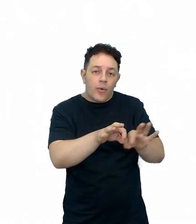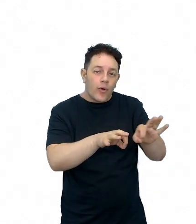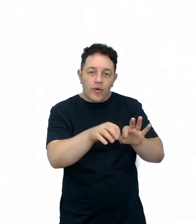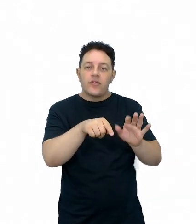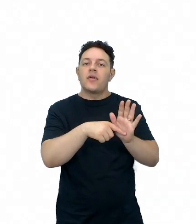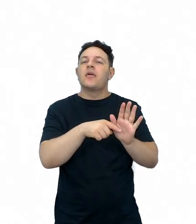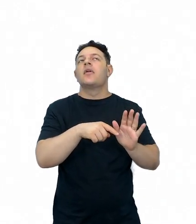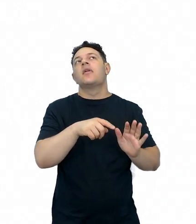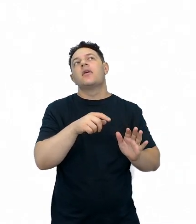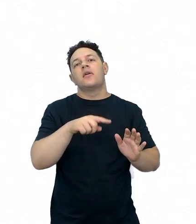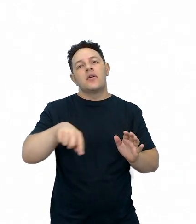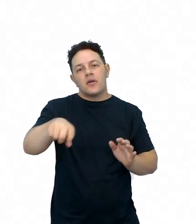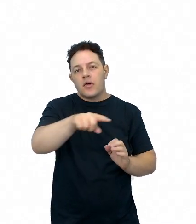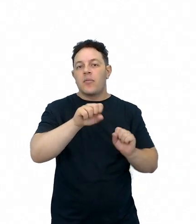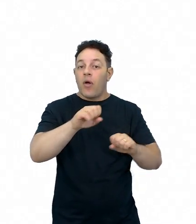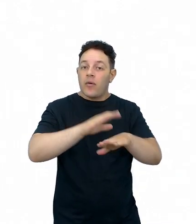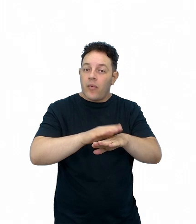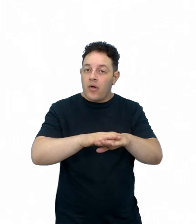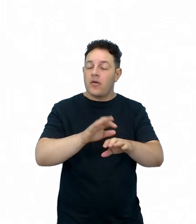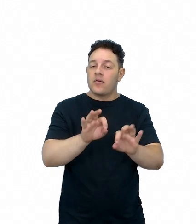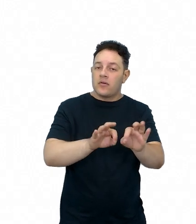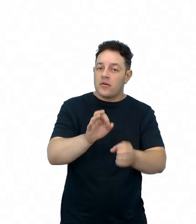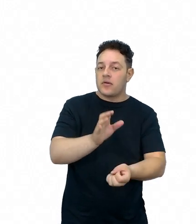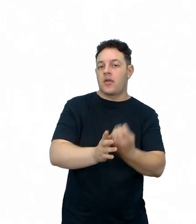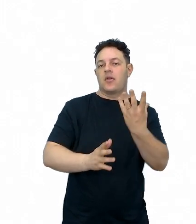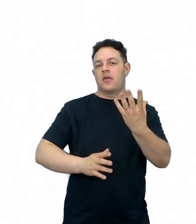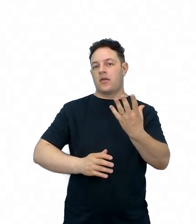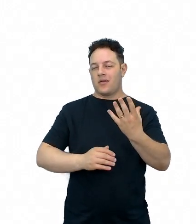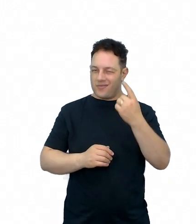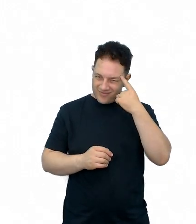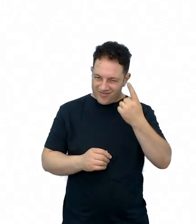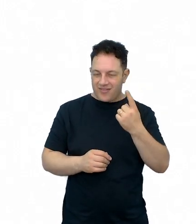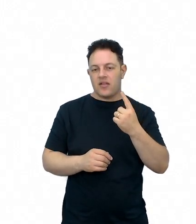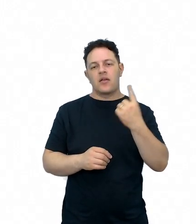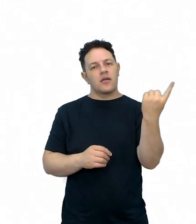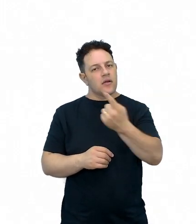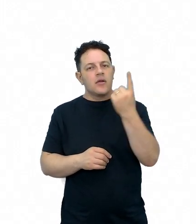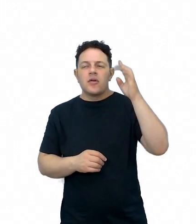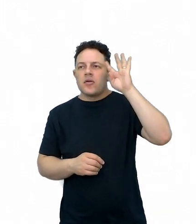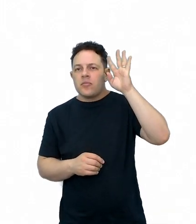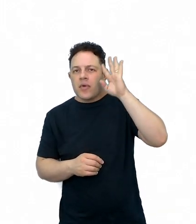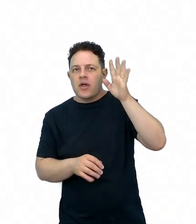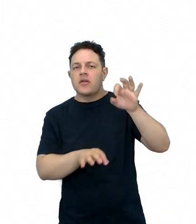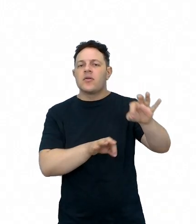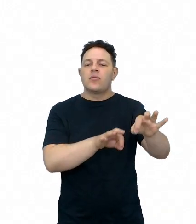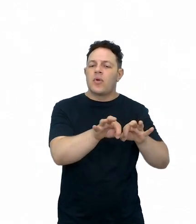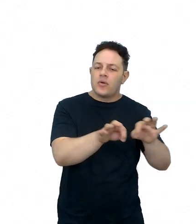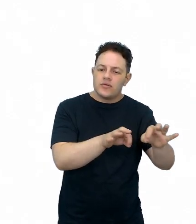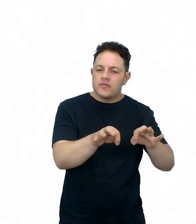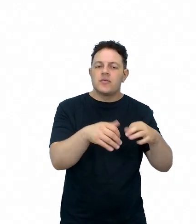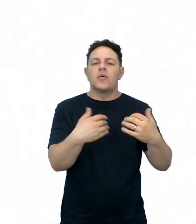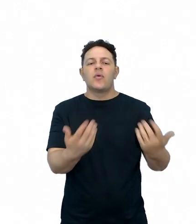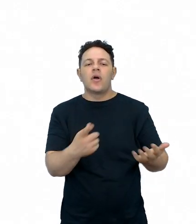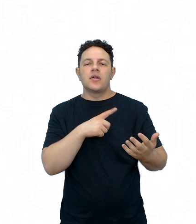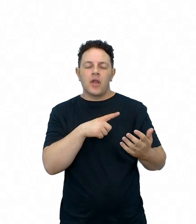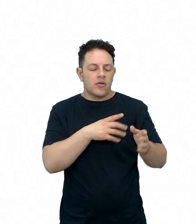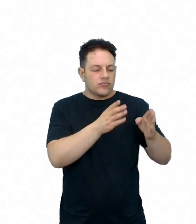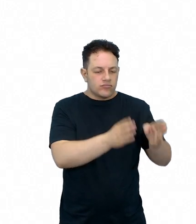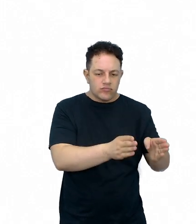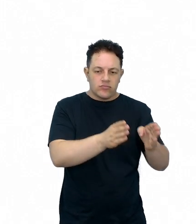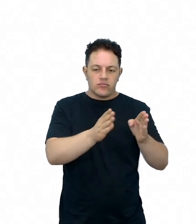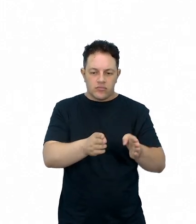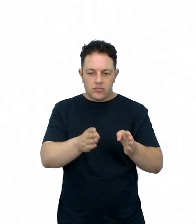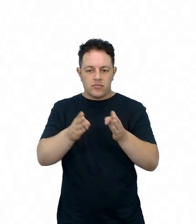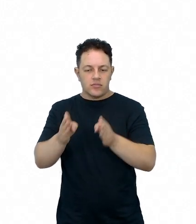vocês podem desenvolver. Então, vocês podem pensar num projeto de acordo com essas etapas, que